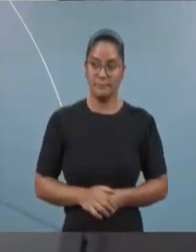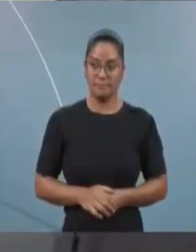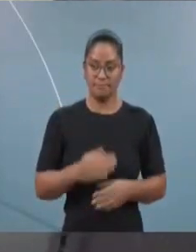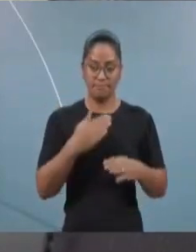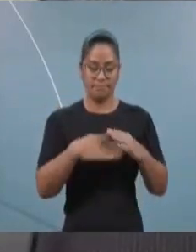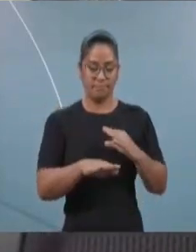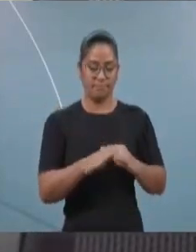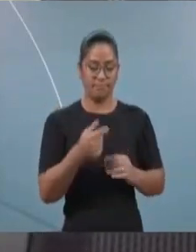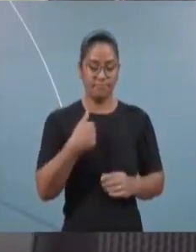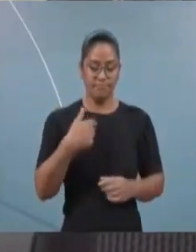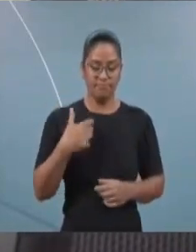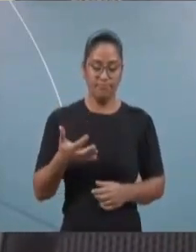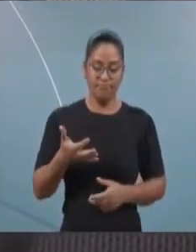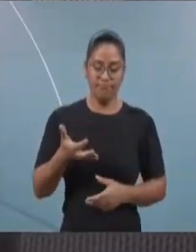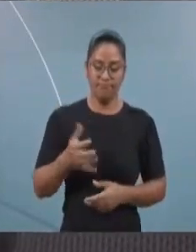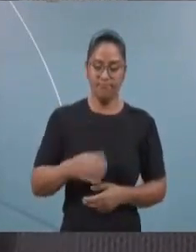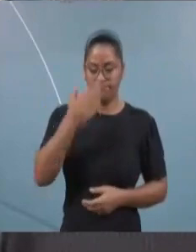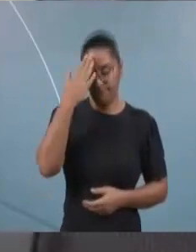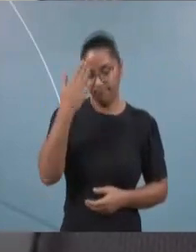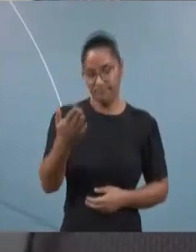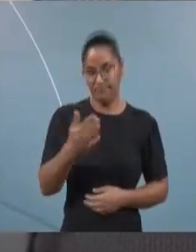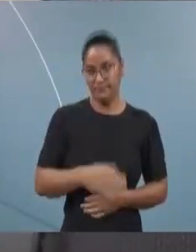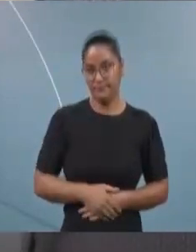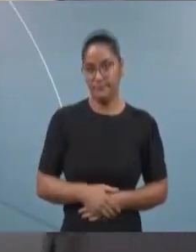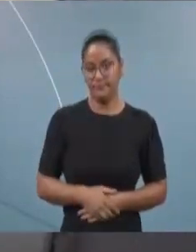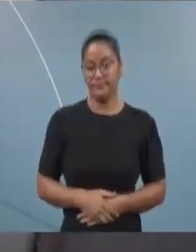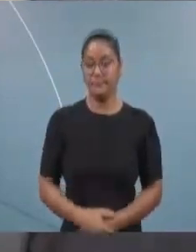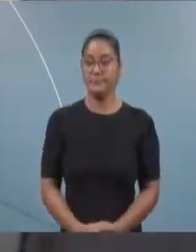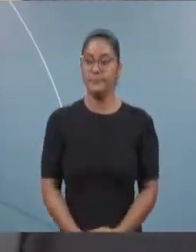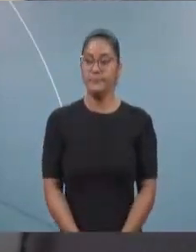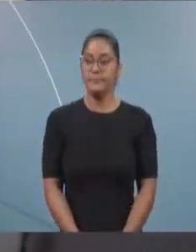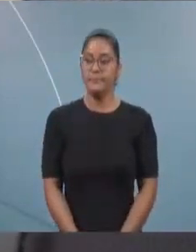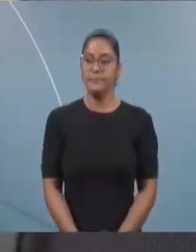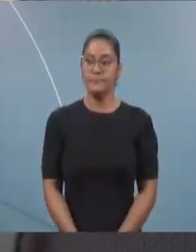senhor presidente que eu queria fazer e agradeço muito